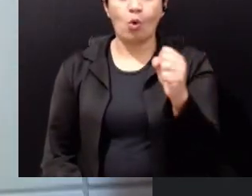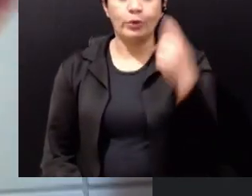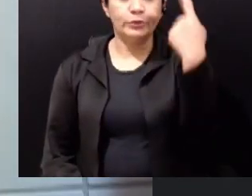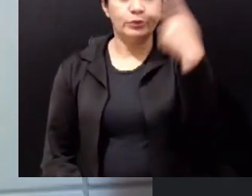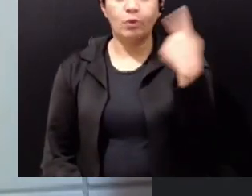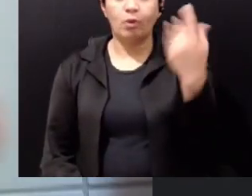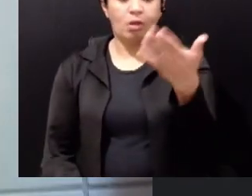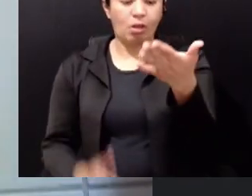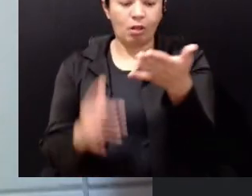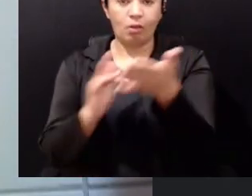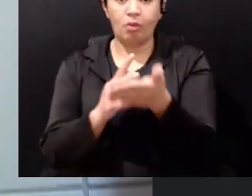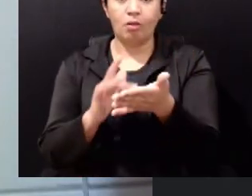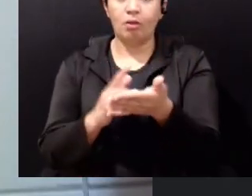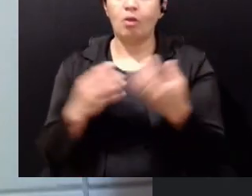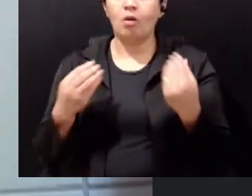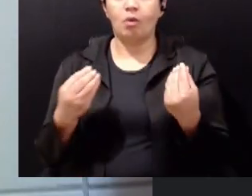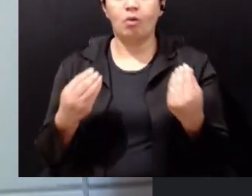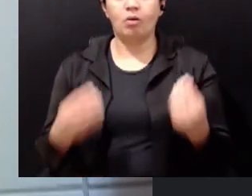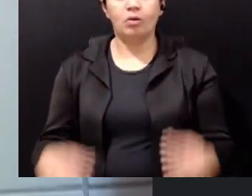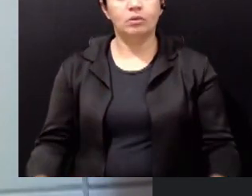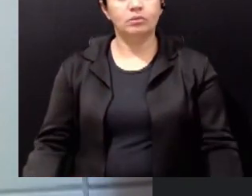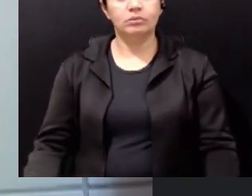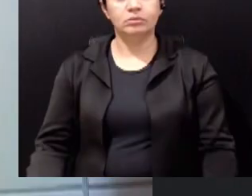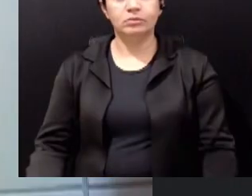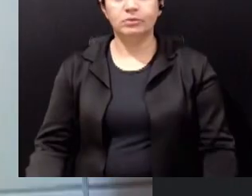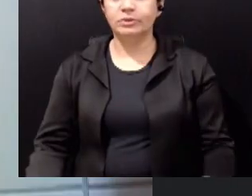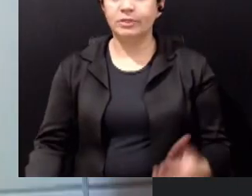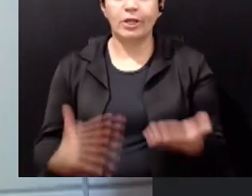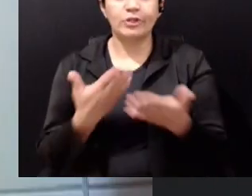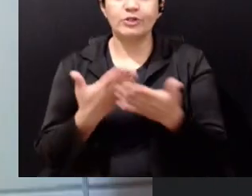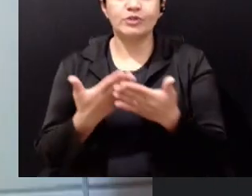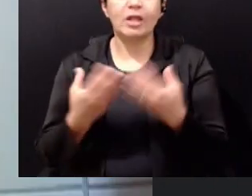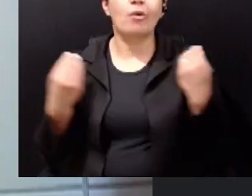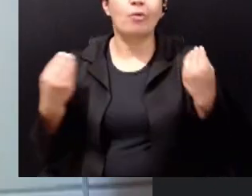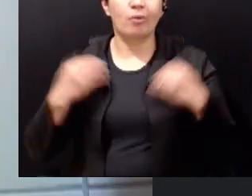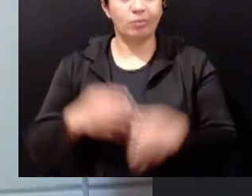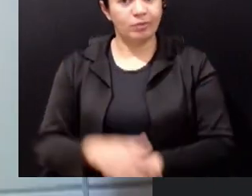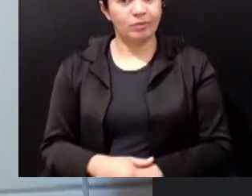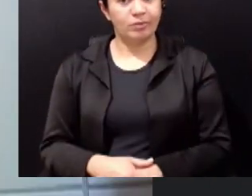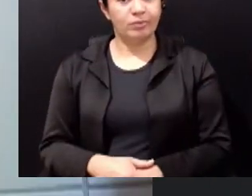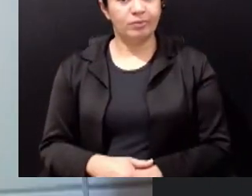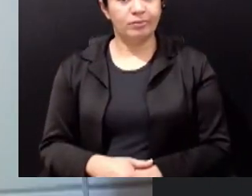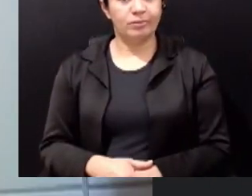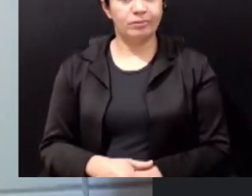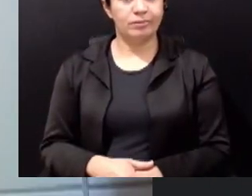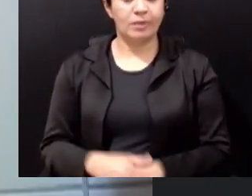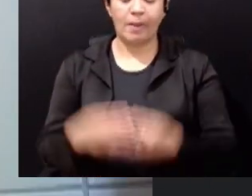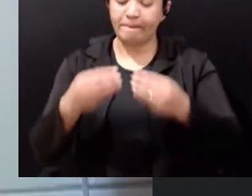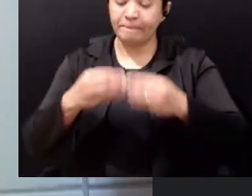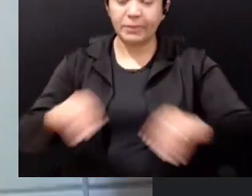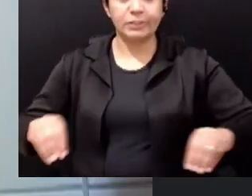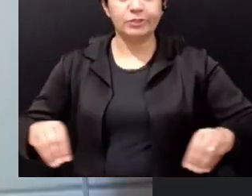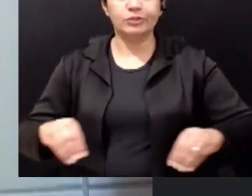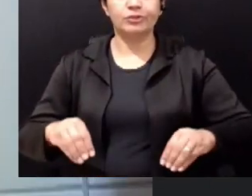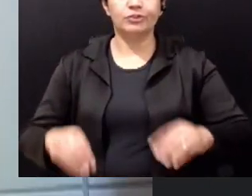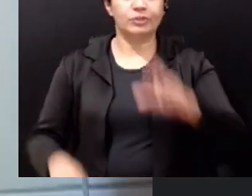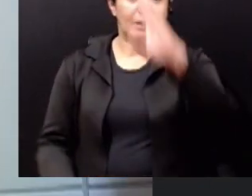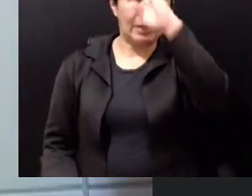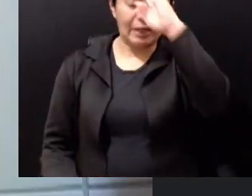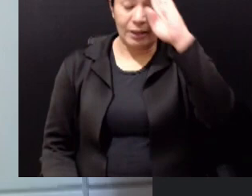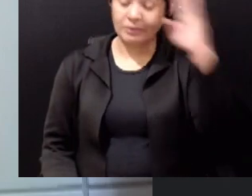no celular, vamos supor, na tela, ela não vai estar estudando, não vai se dedicar, então vai prejudicar academicamente.